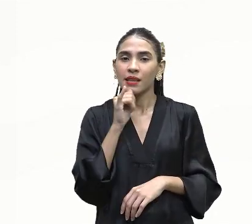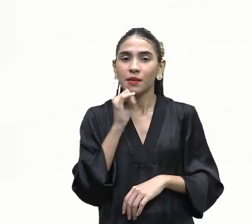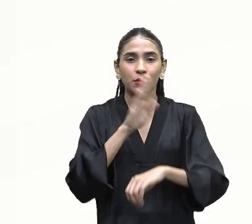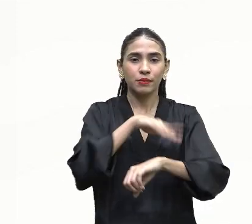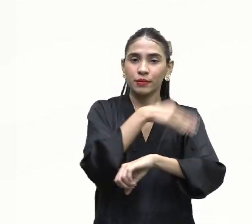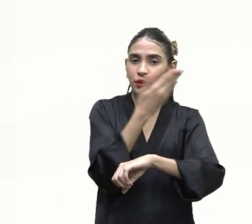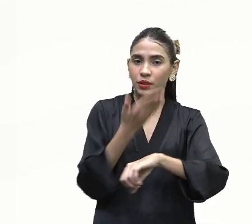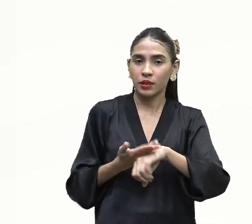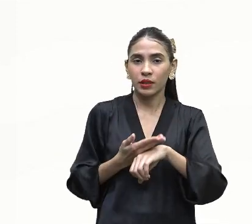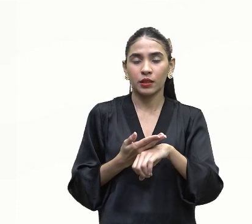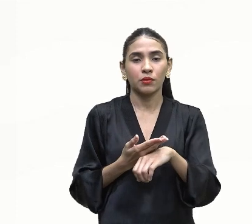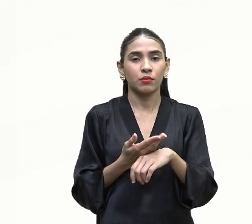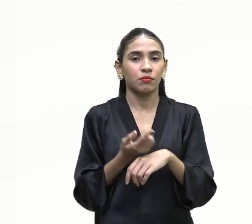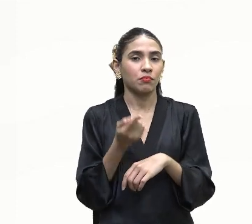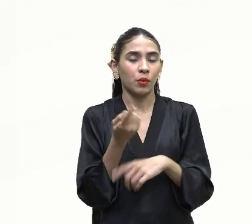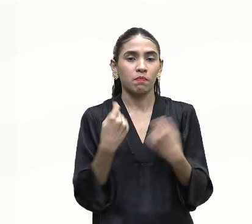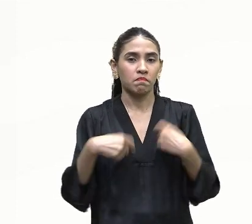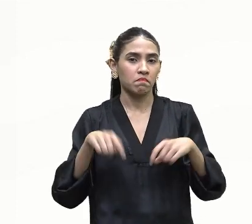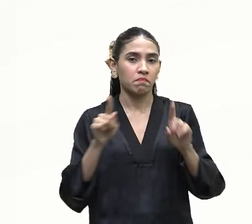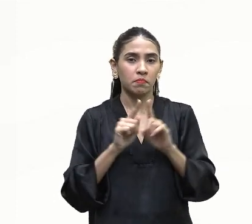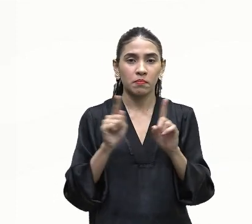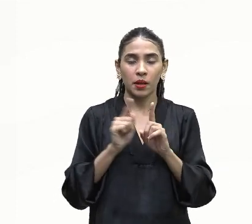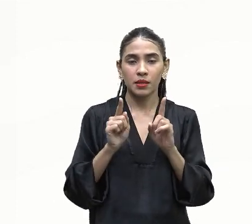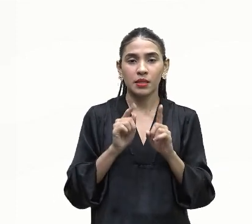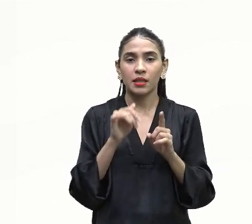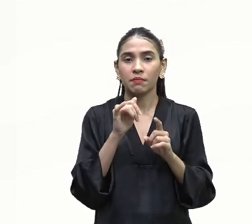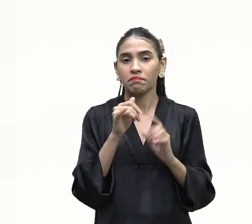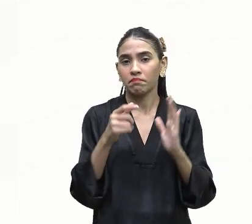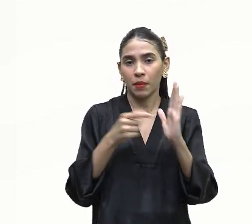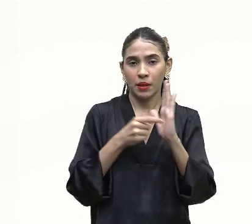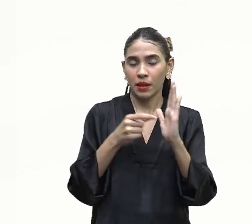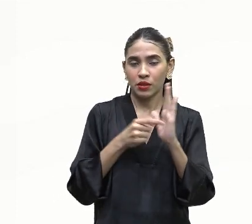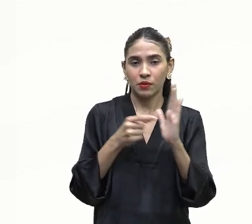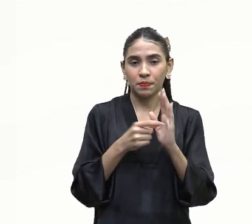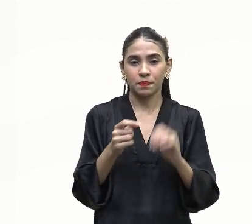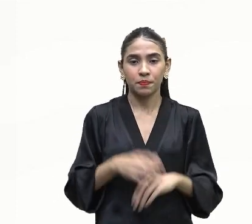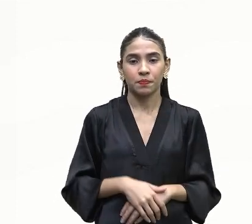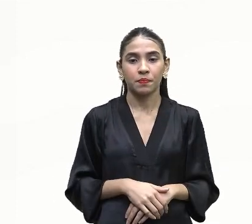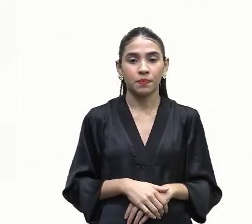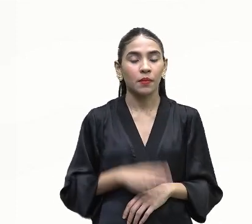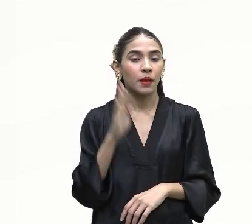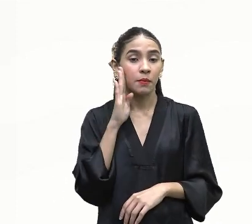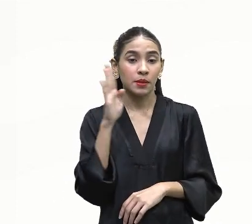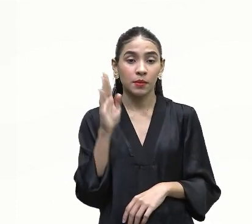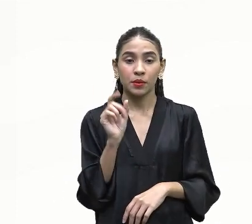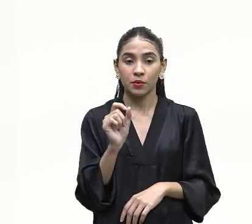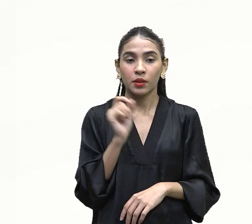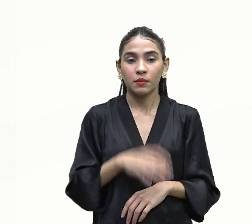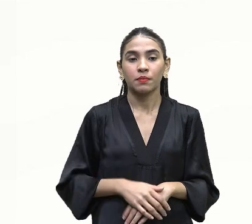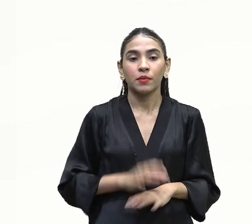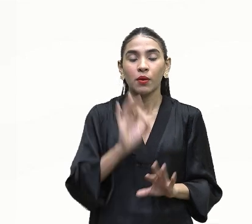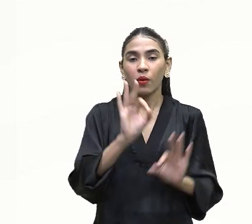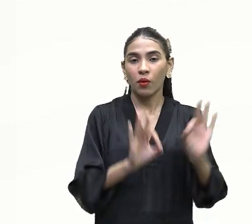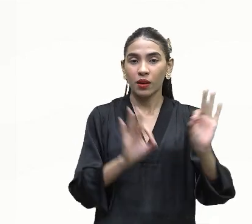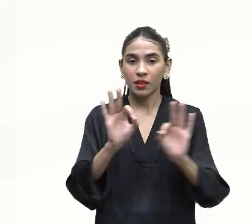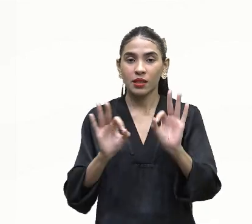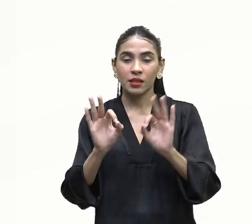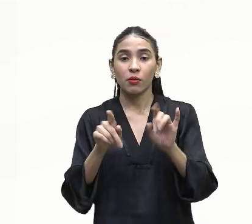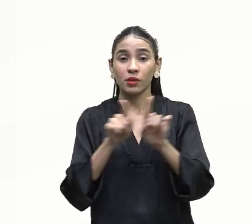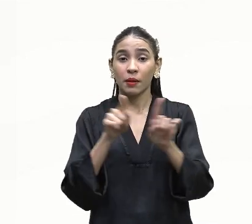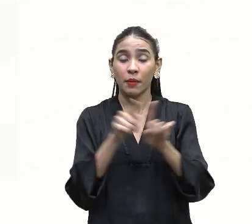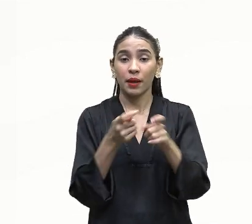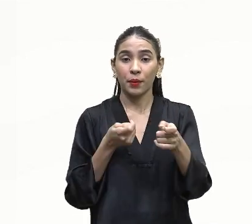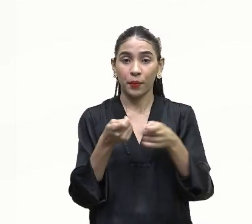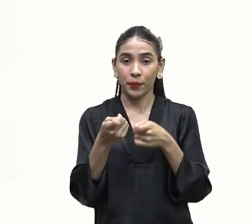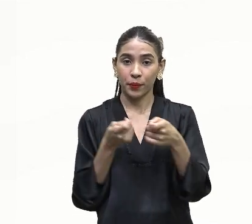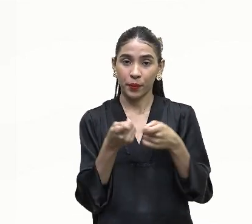inteiro sem nem precisar desses aplicativos. E principalmente organização e